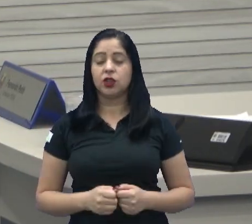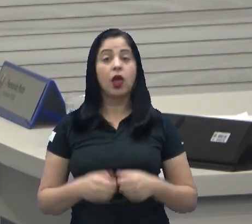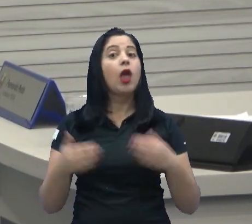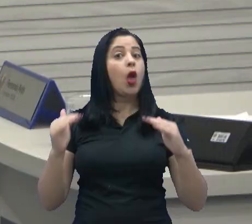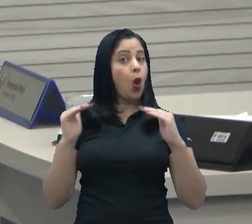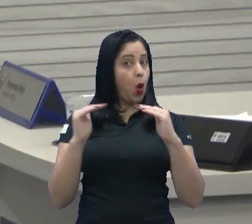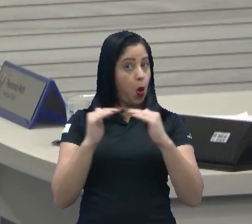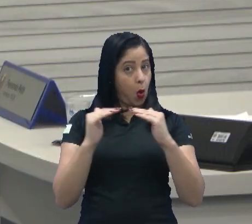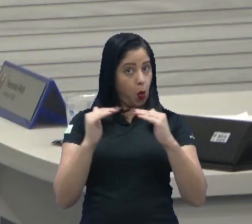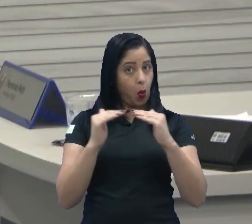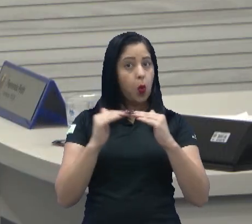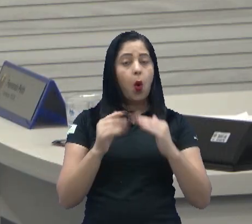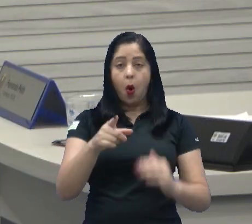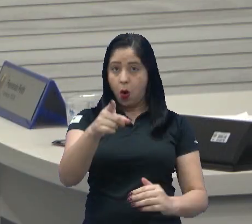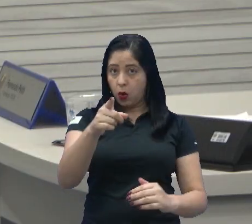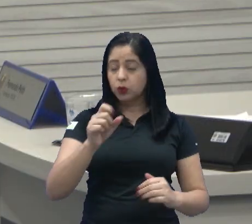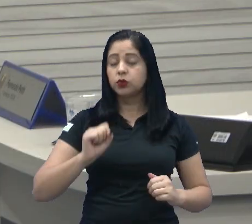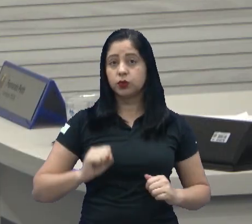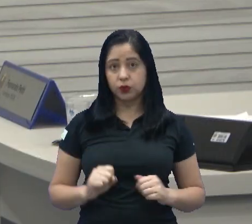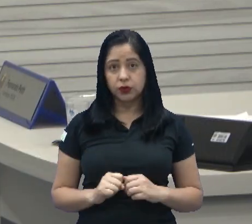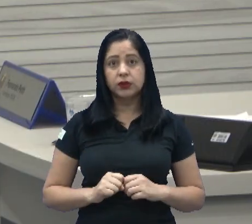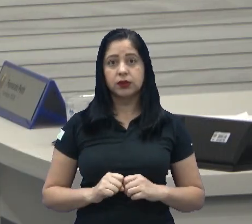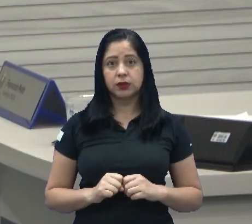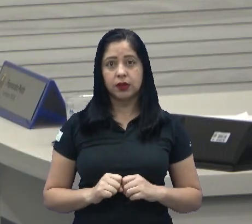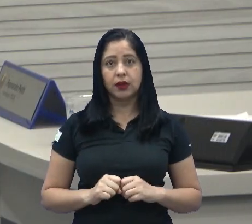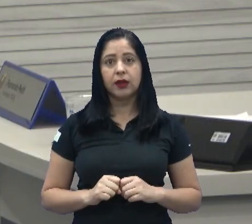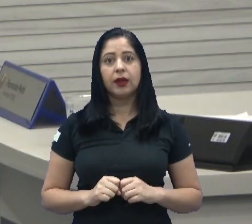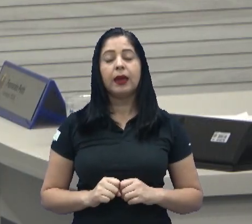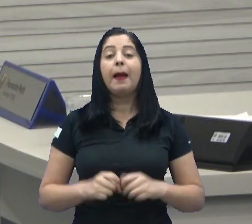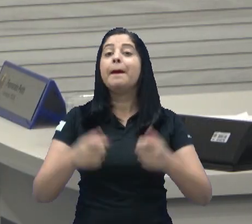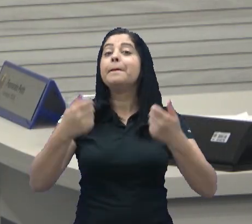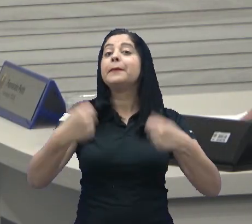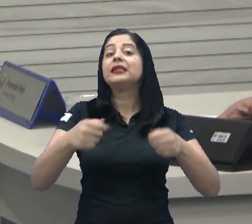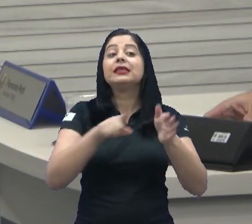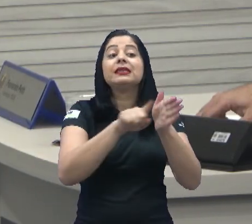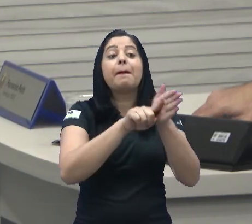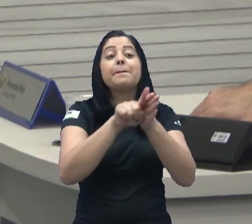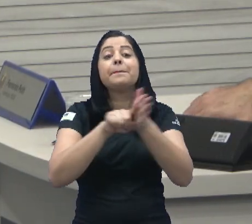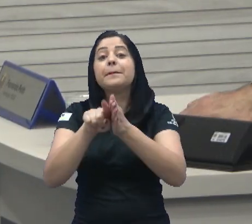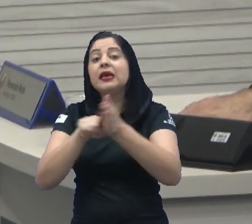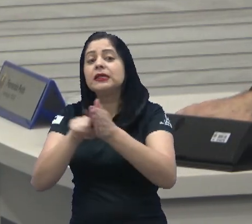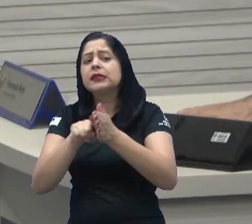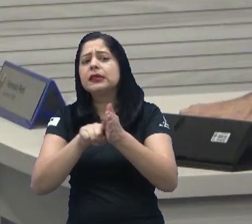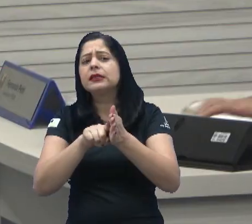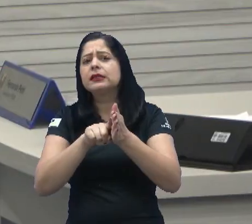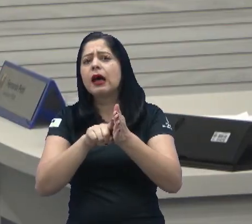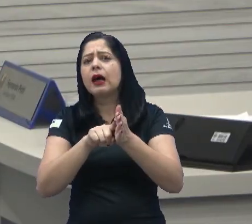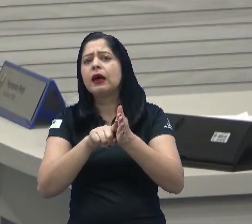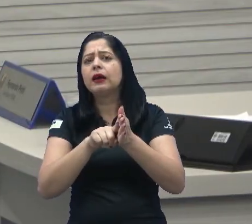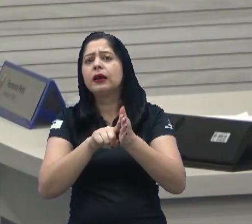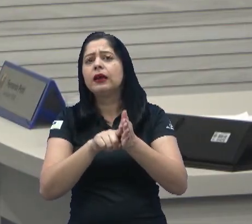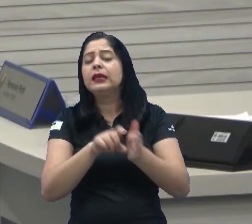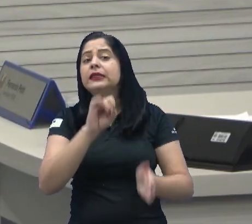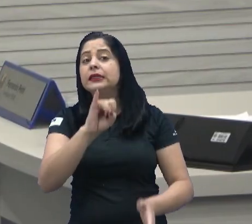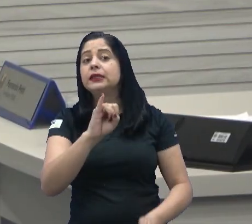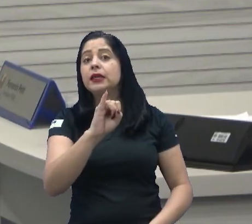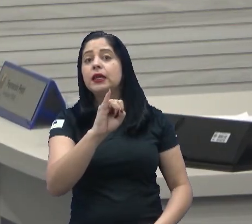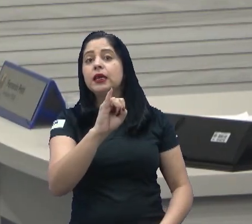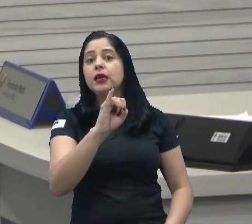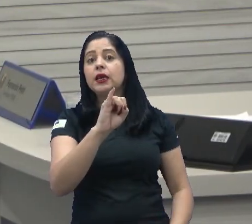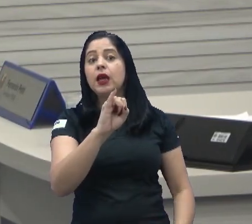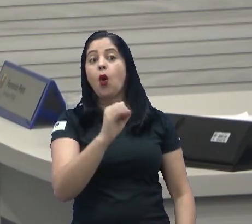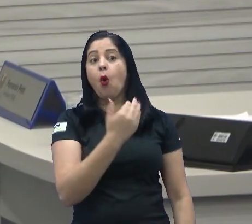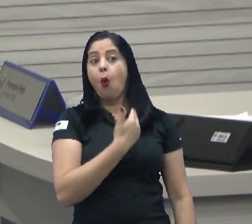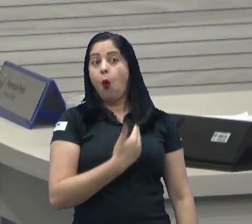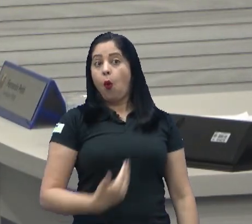Excelência falou aqui, de levantar se realmente está vindo recurso do governo federal